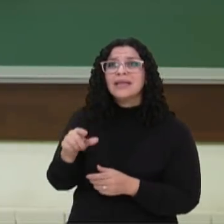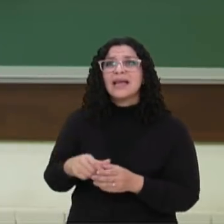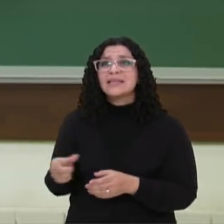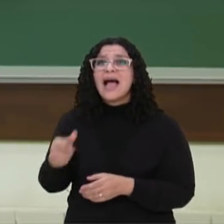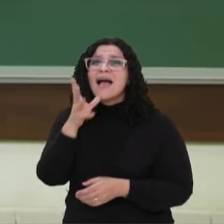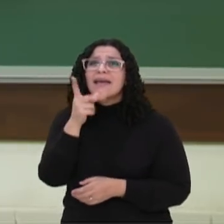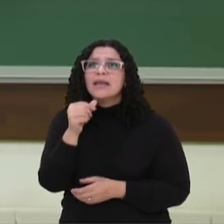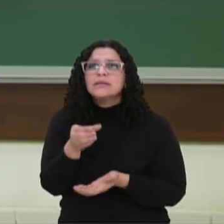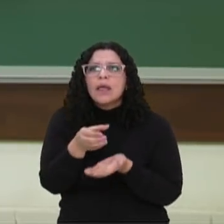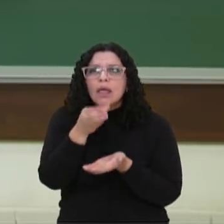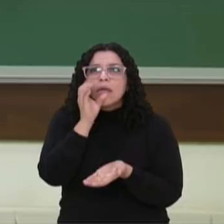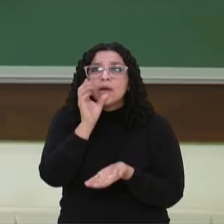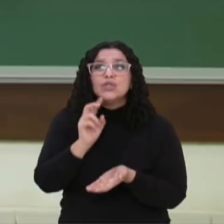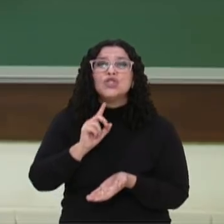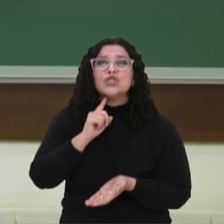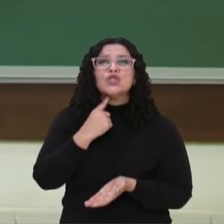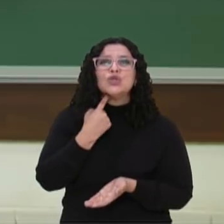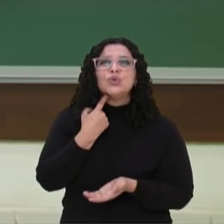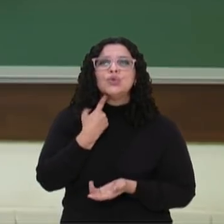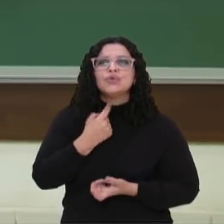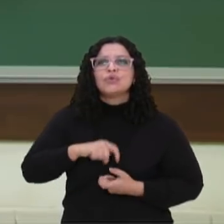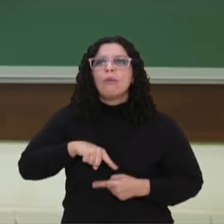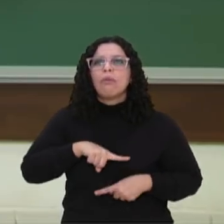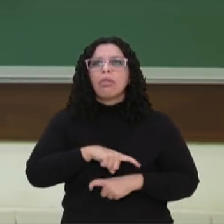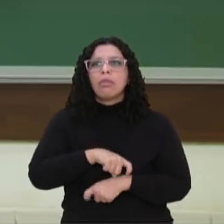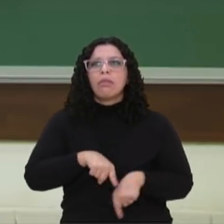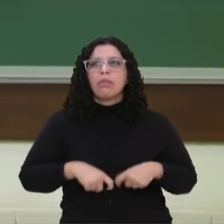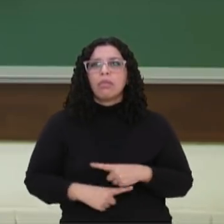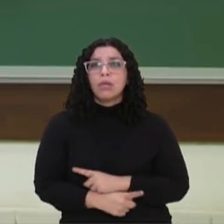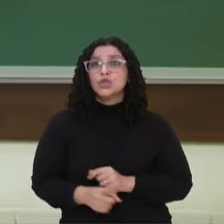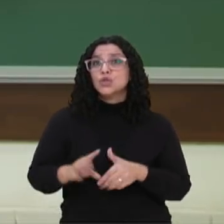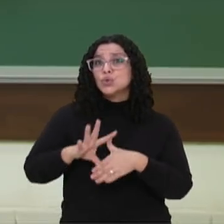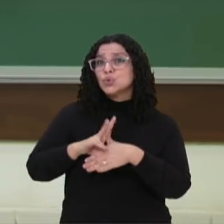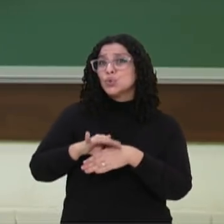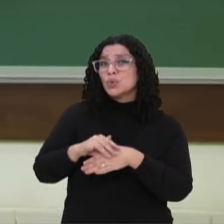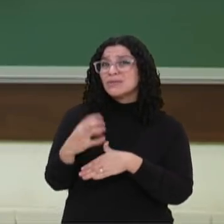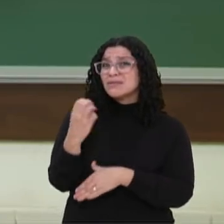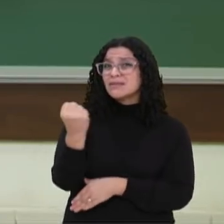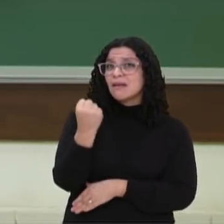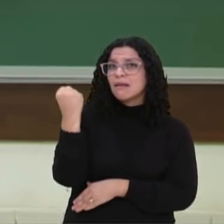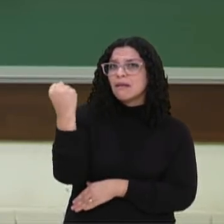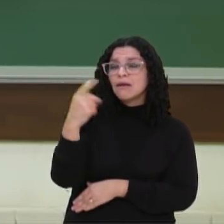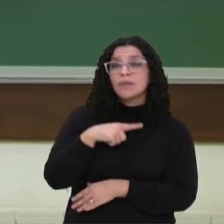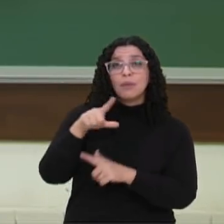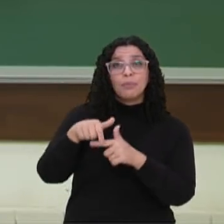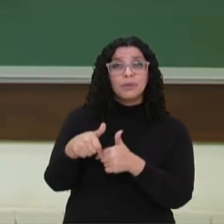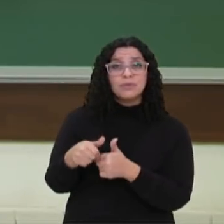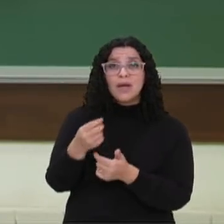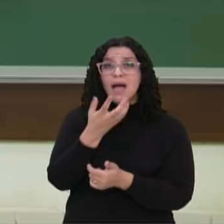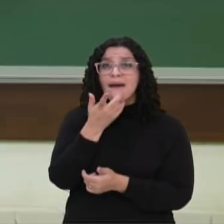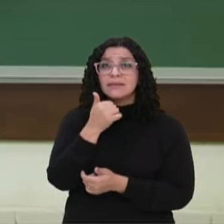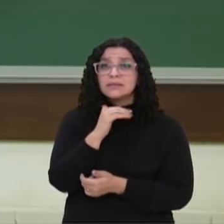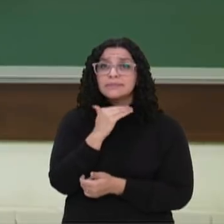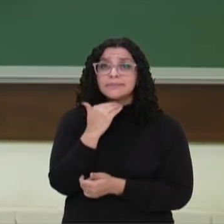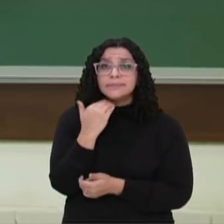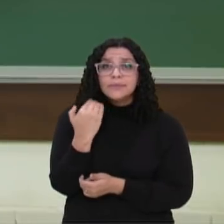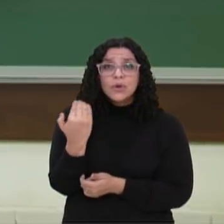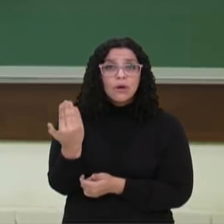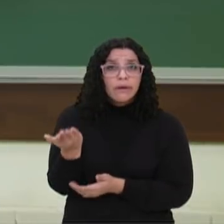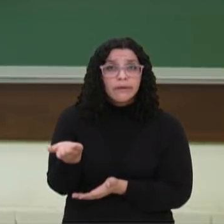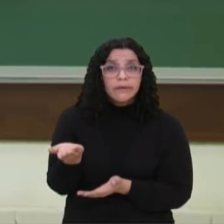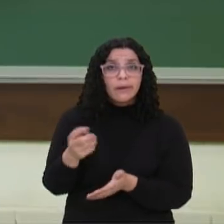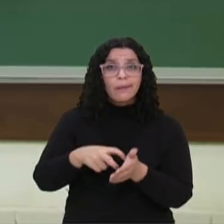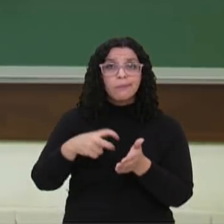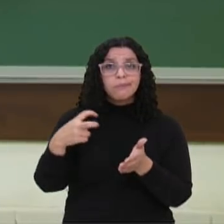poluídas, águas que acabam dando diarreias, doenças realmente sérias e levando então a criança